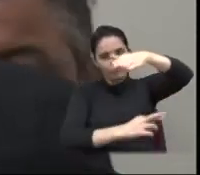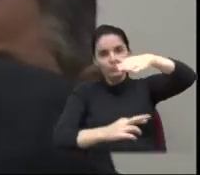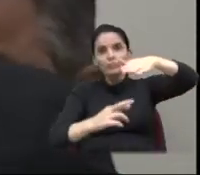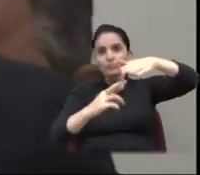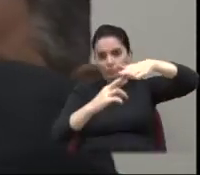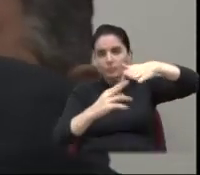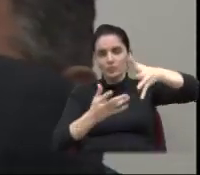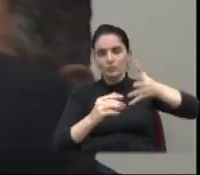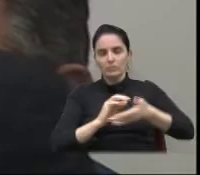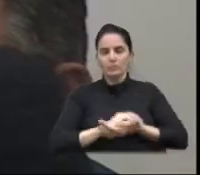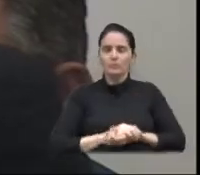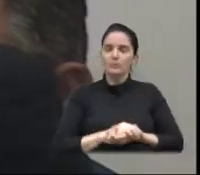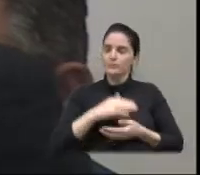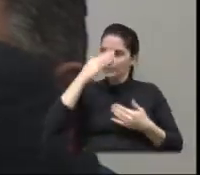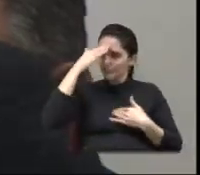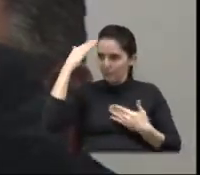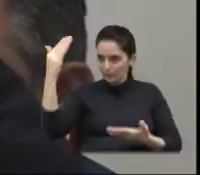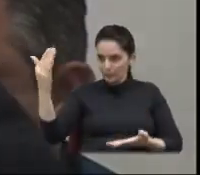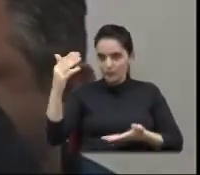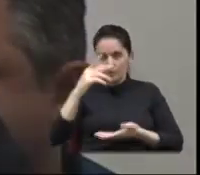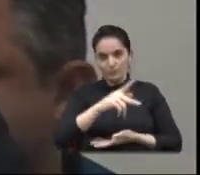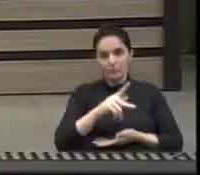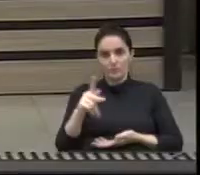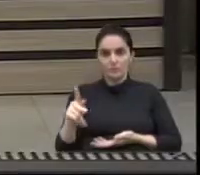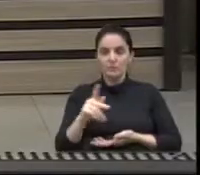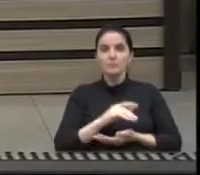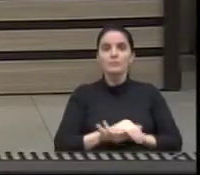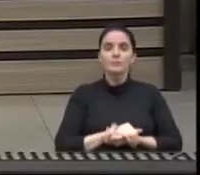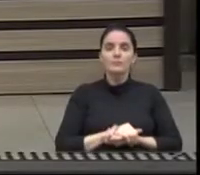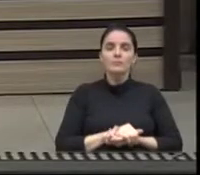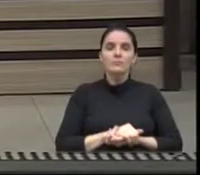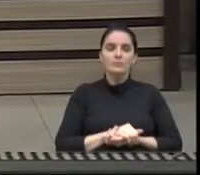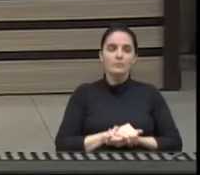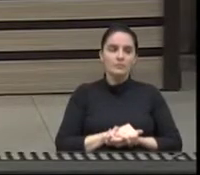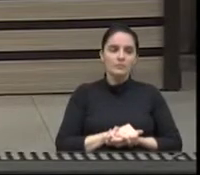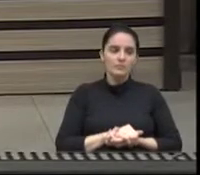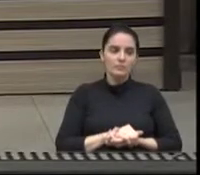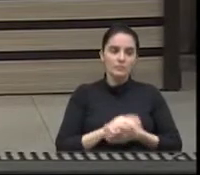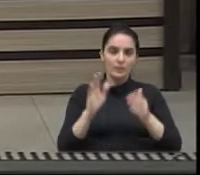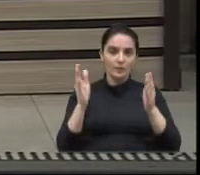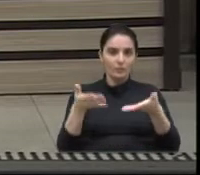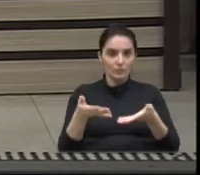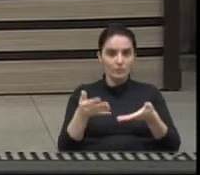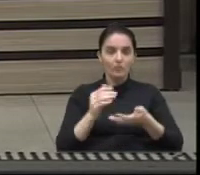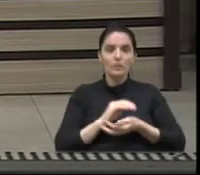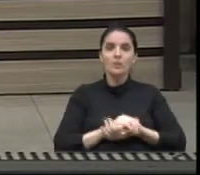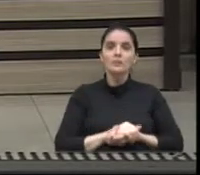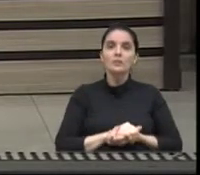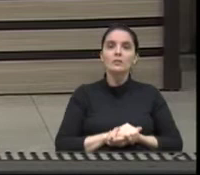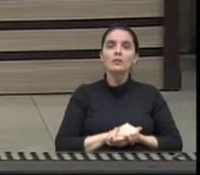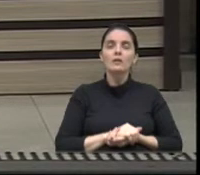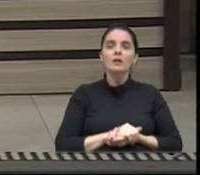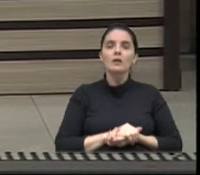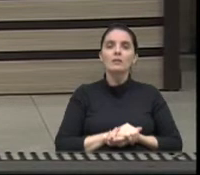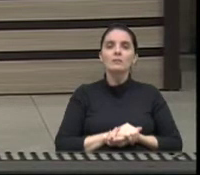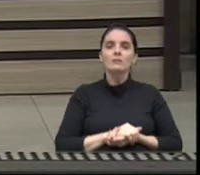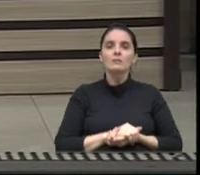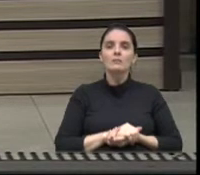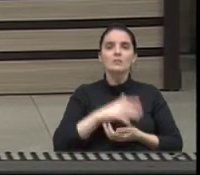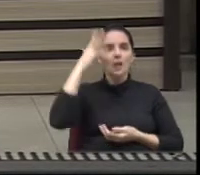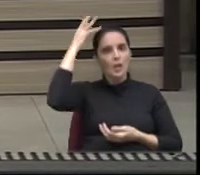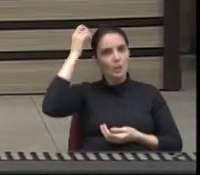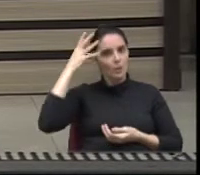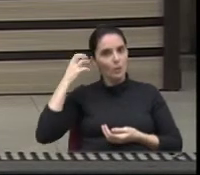população limeirense. Muito obrigado, senhor presidente. Com a palavra, aniversariante do dia, vereadora